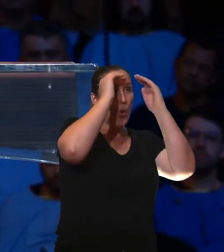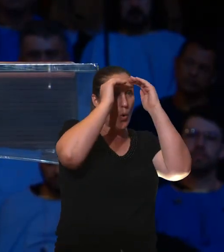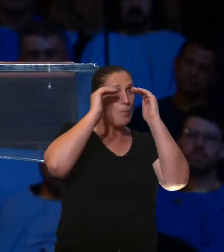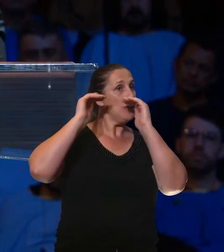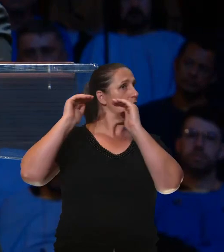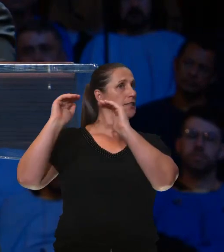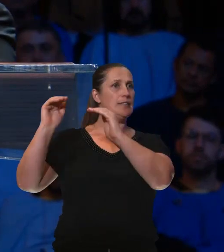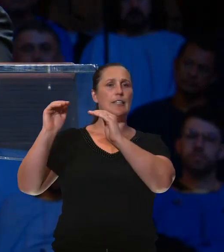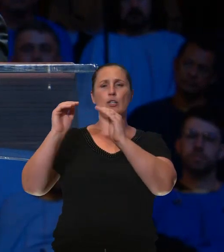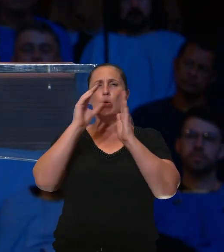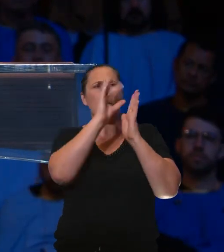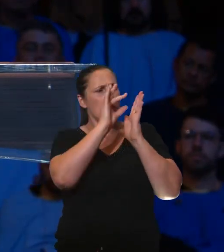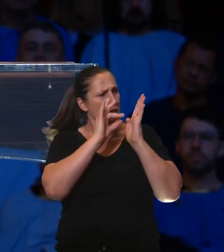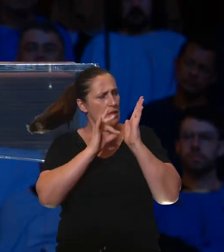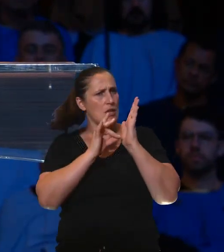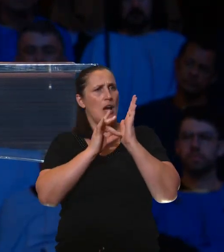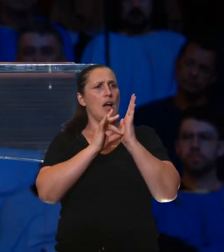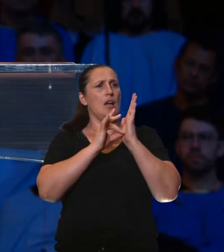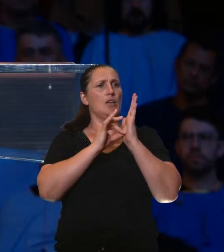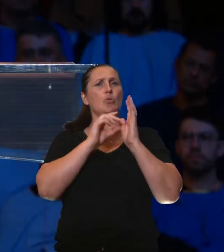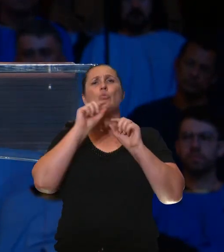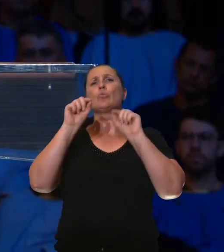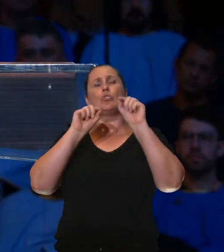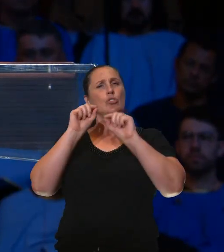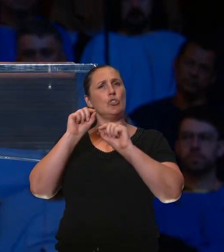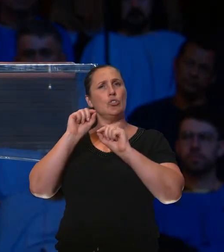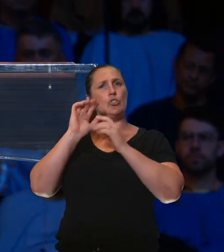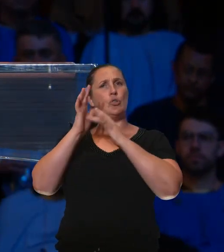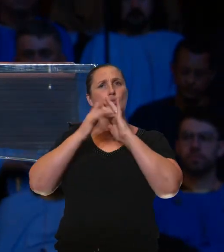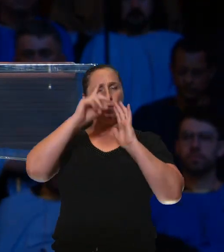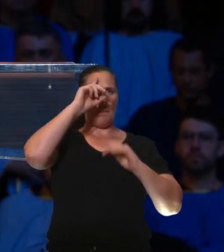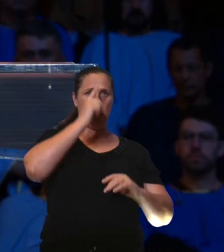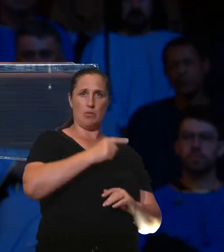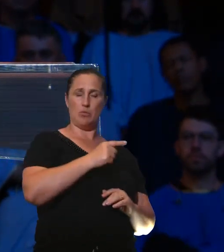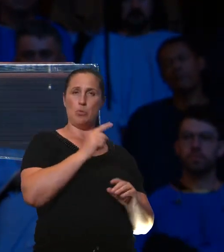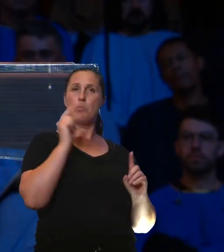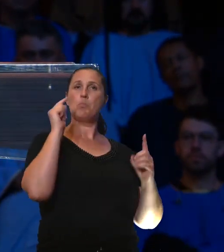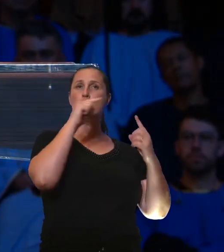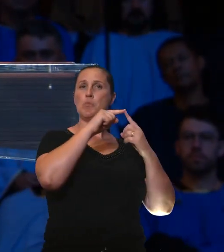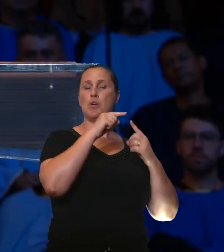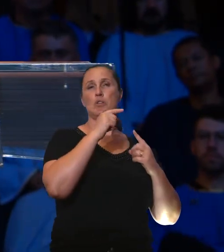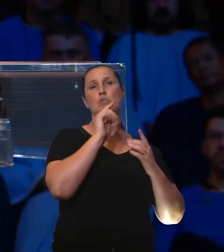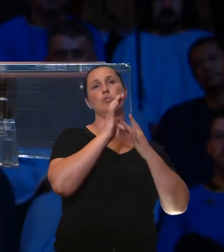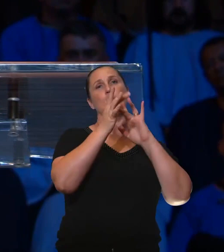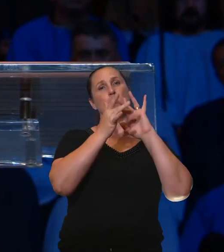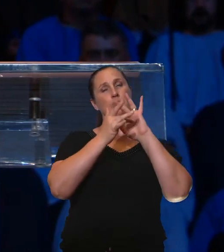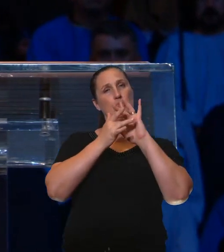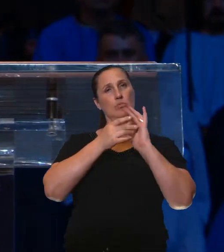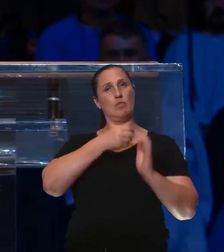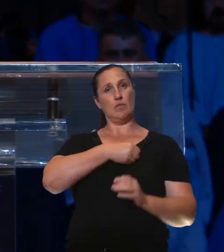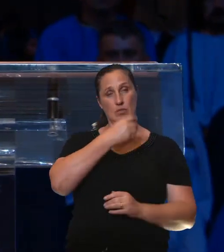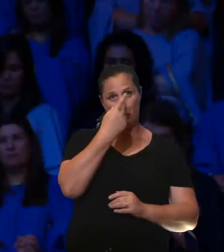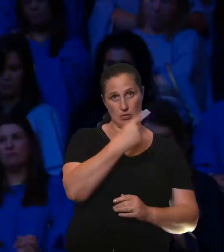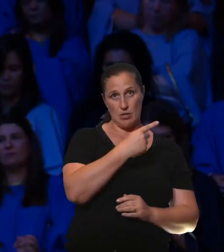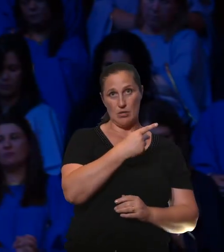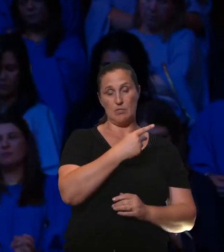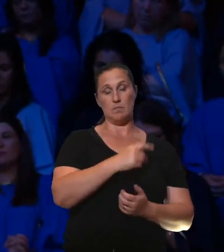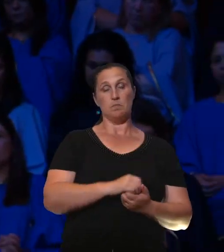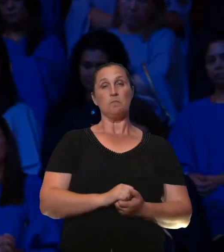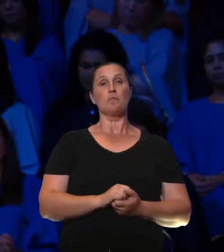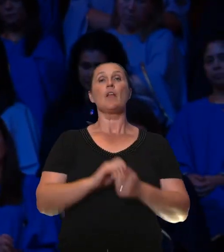em todos os detalhes a missão que Jesus deu, o propósito de Jesus na vida deles, a visão que Jesus deu para